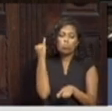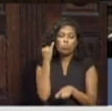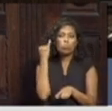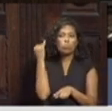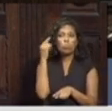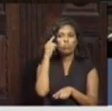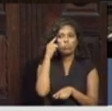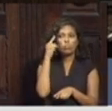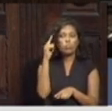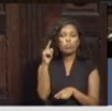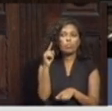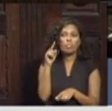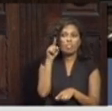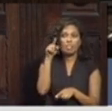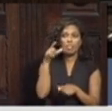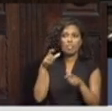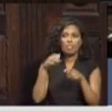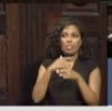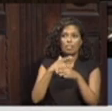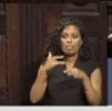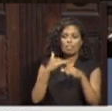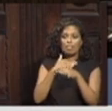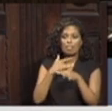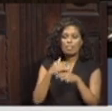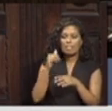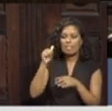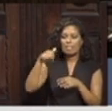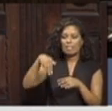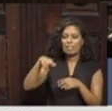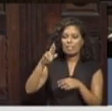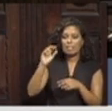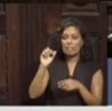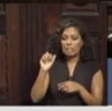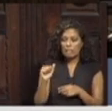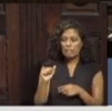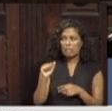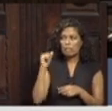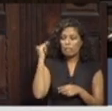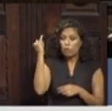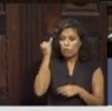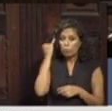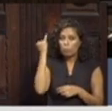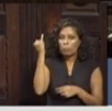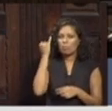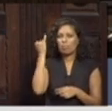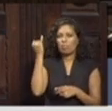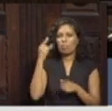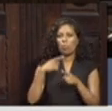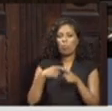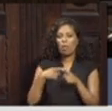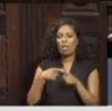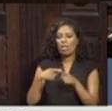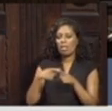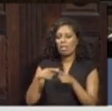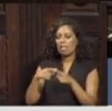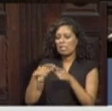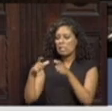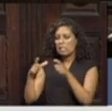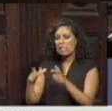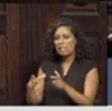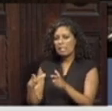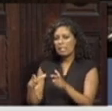população, lojistas, trabalhadores, mulheres, homens, crianças, adolescentes, sem saber para onde ir, sem saber o que fazer.